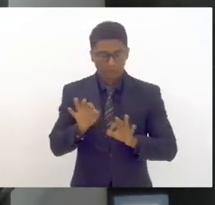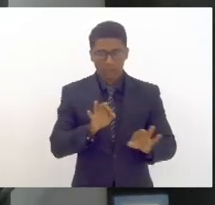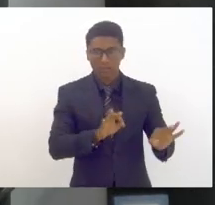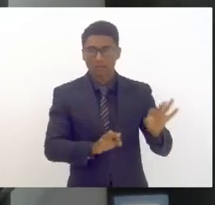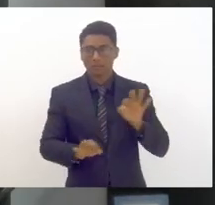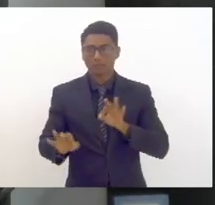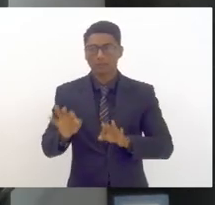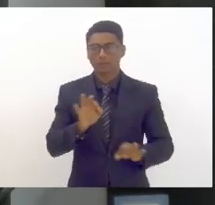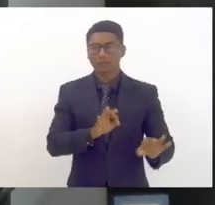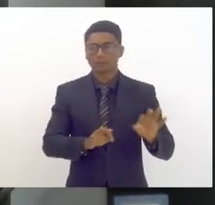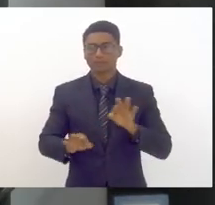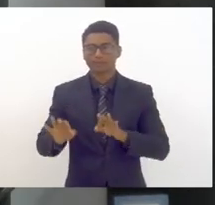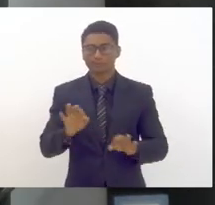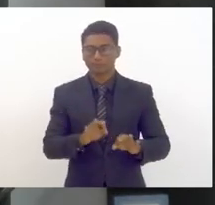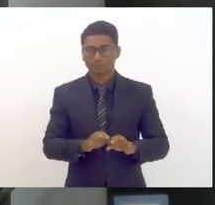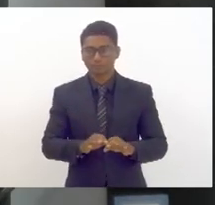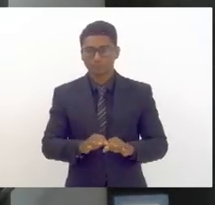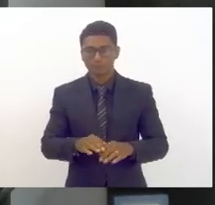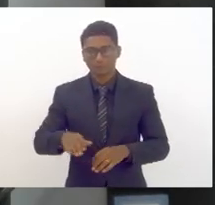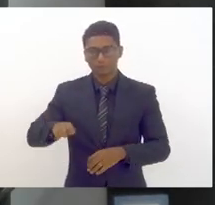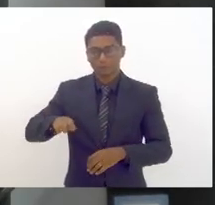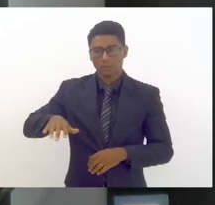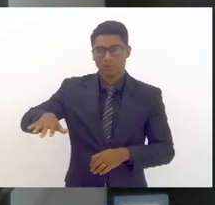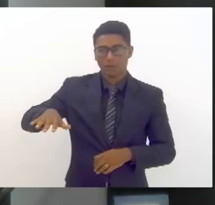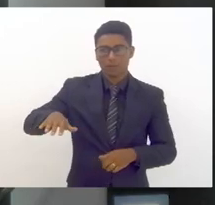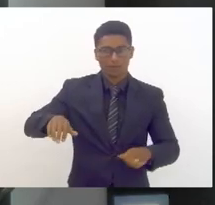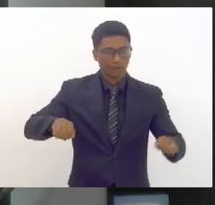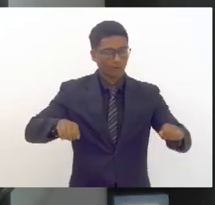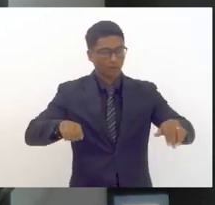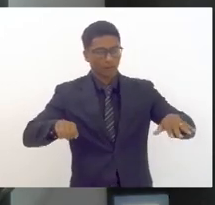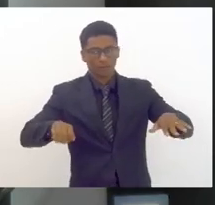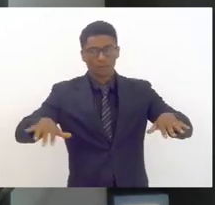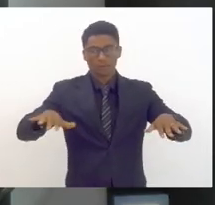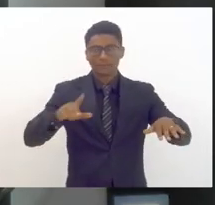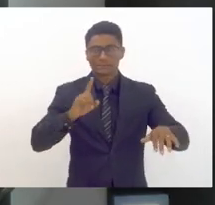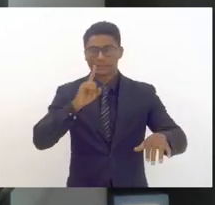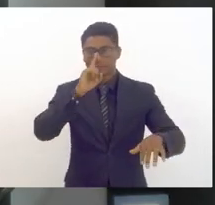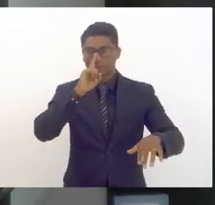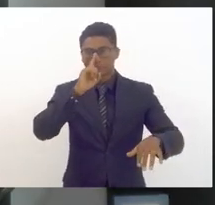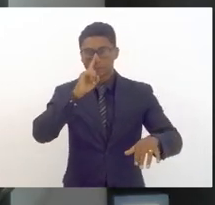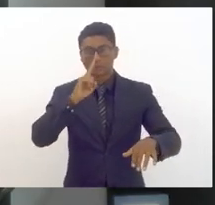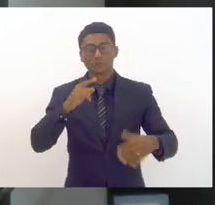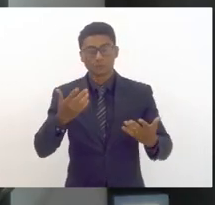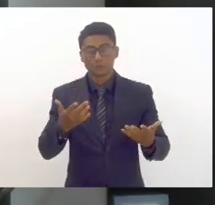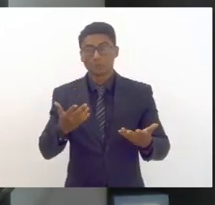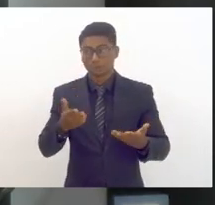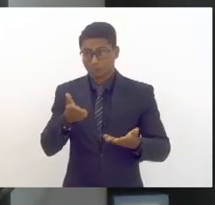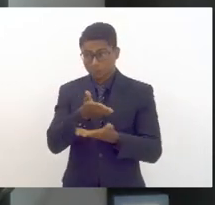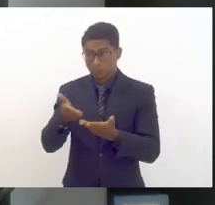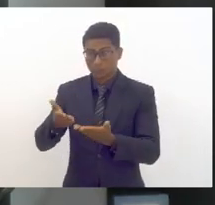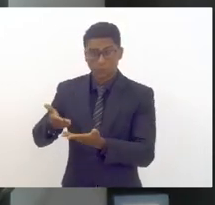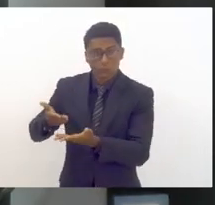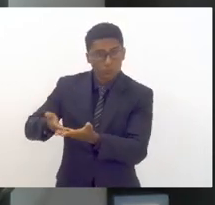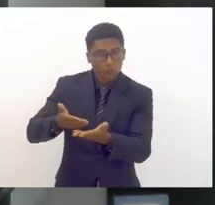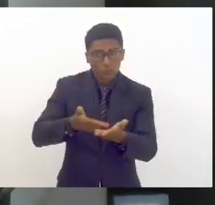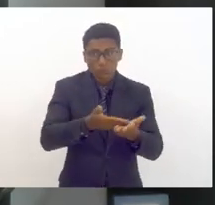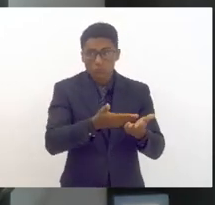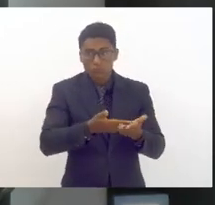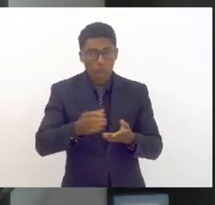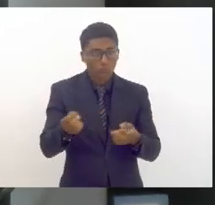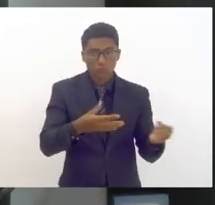desse polígono que são as áreas de risco, nesses novos estudos, baseado no cronograma, e